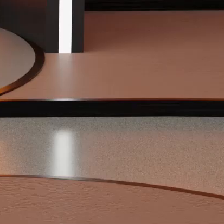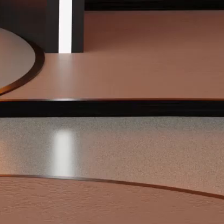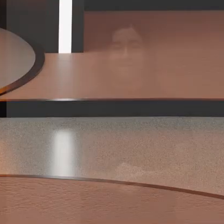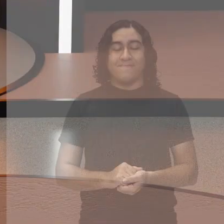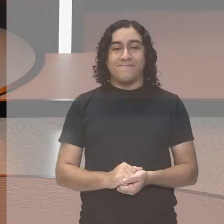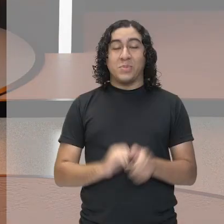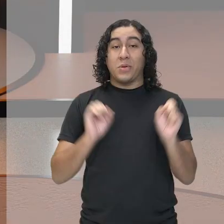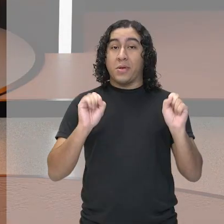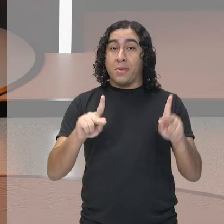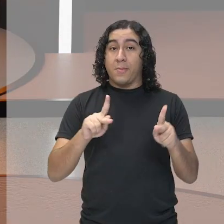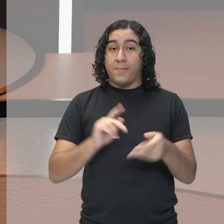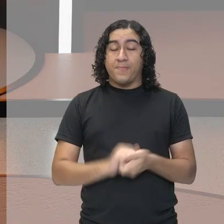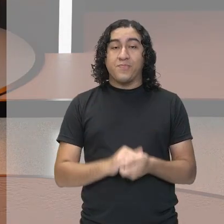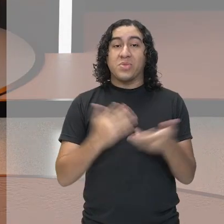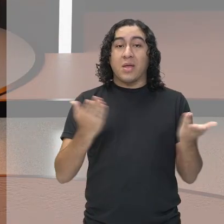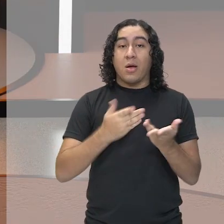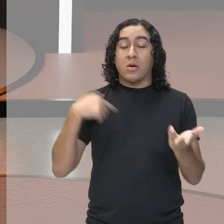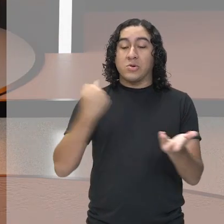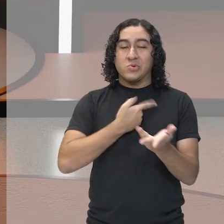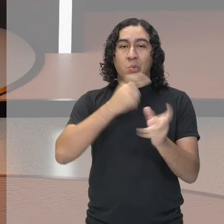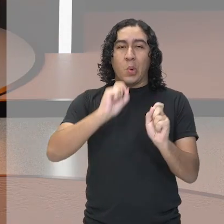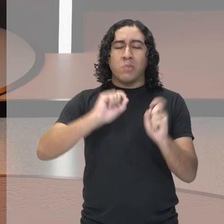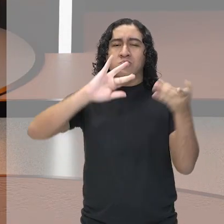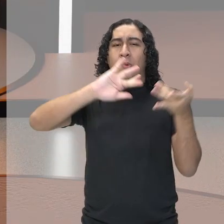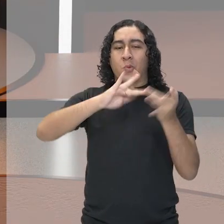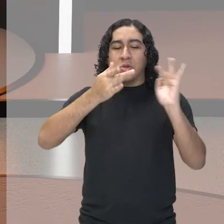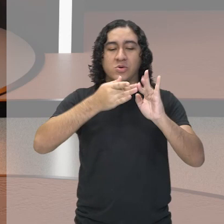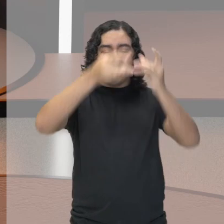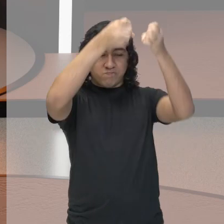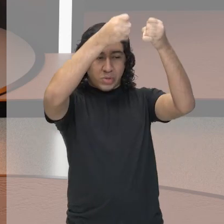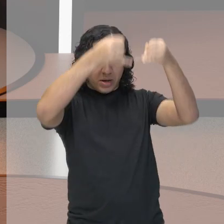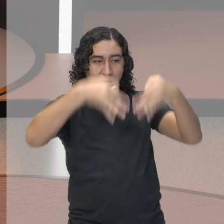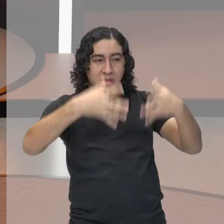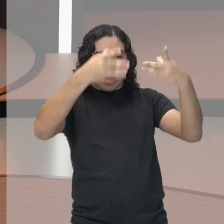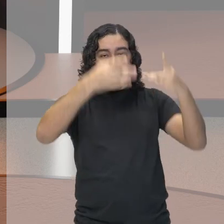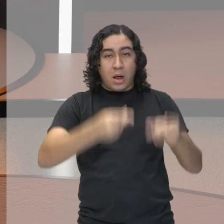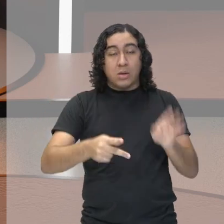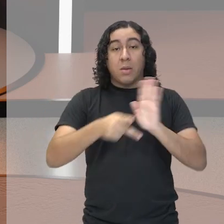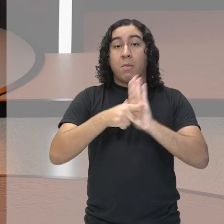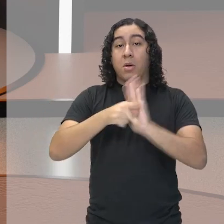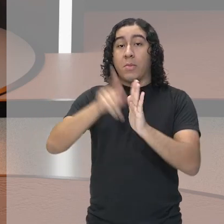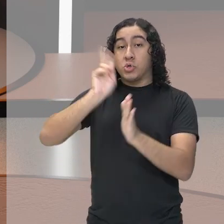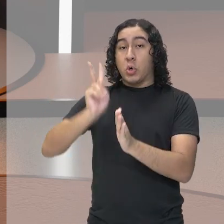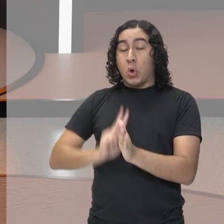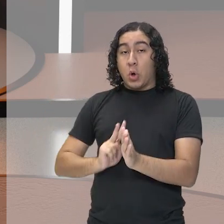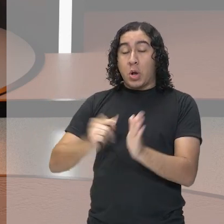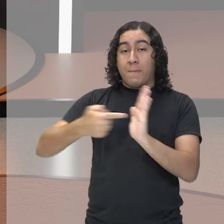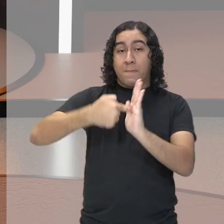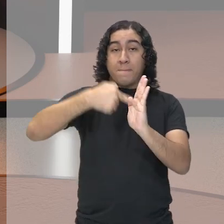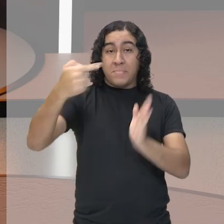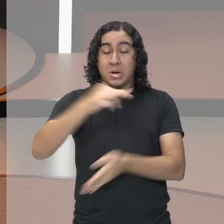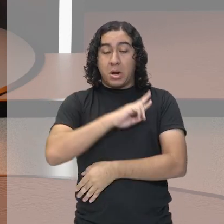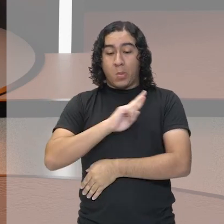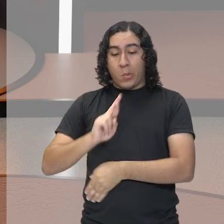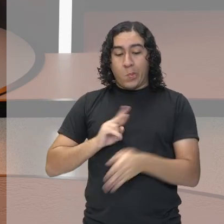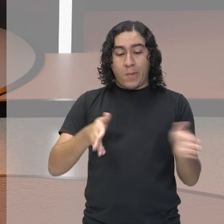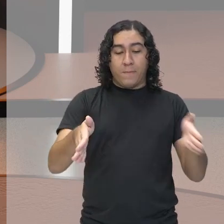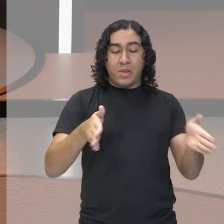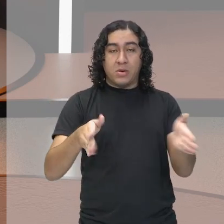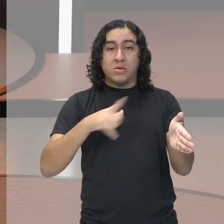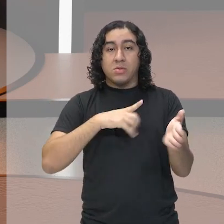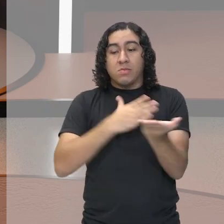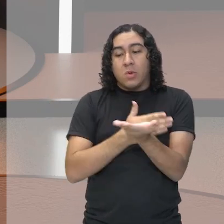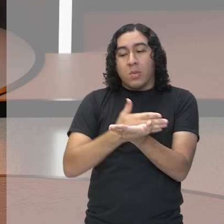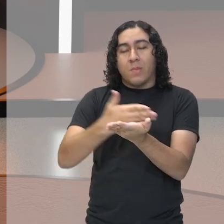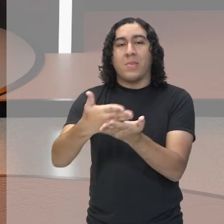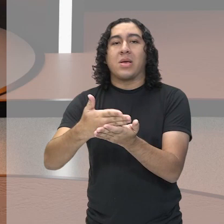Muito bem, então vamos aí fazer uma contextualização, histórica da Primeira República para nós iniciarmos aí o processo